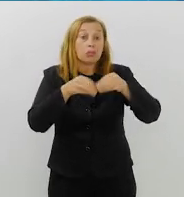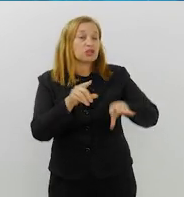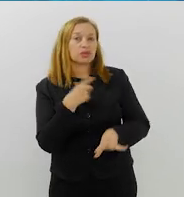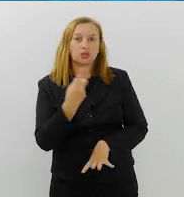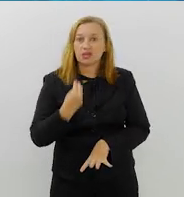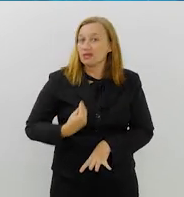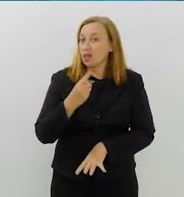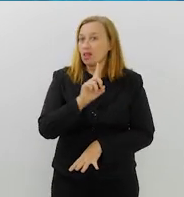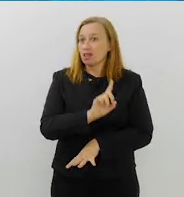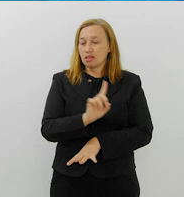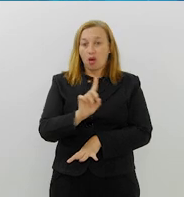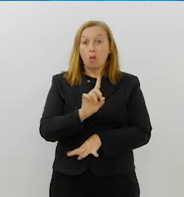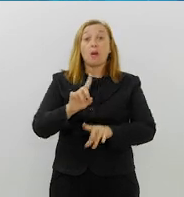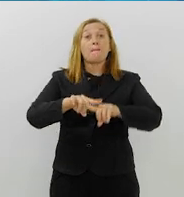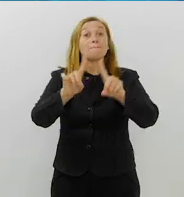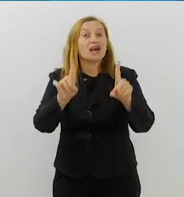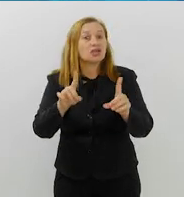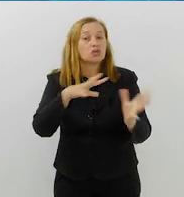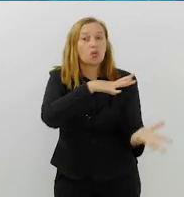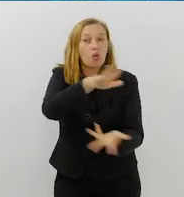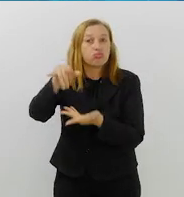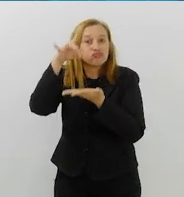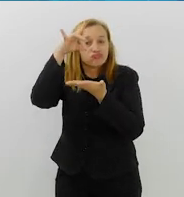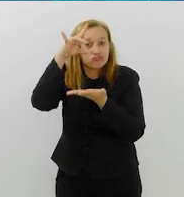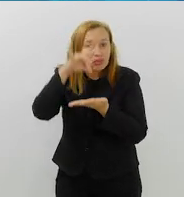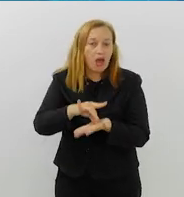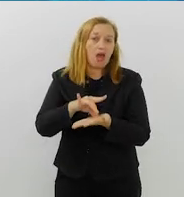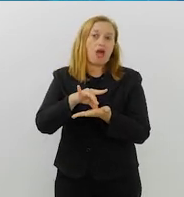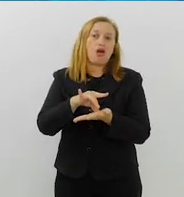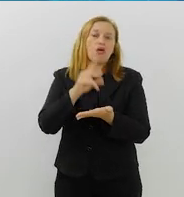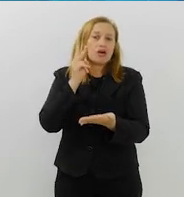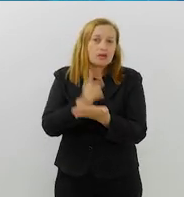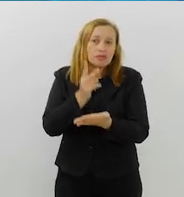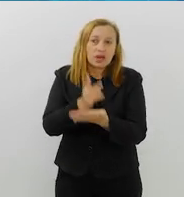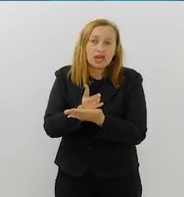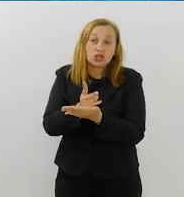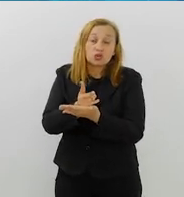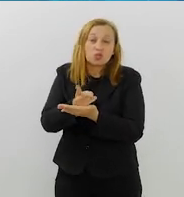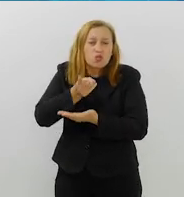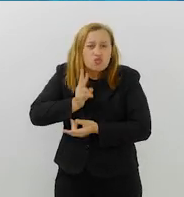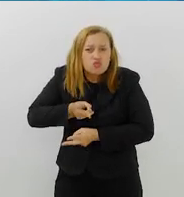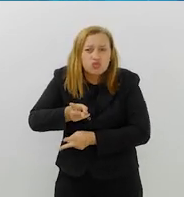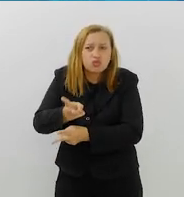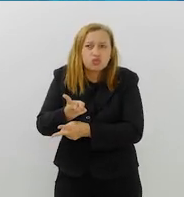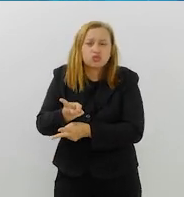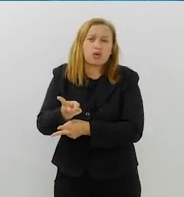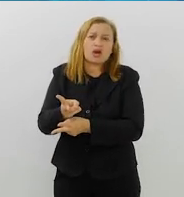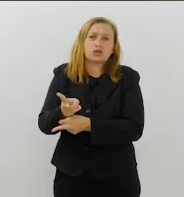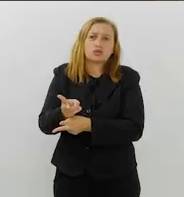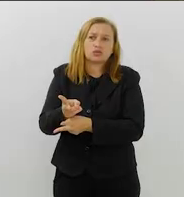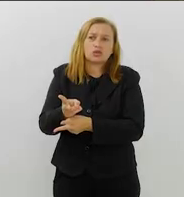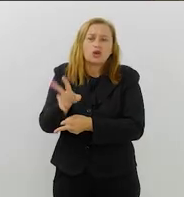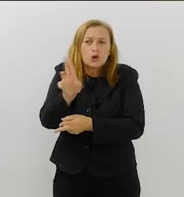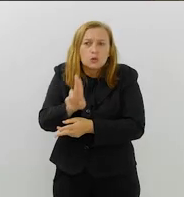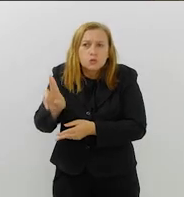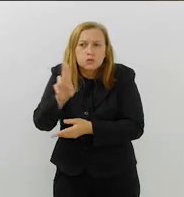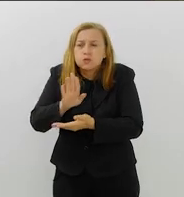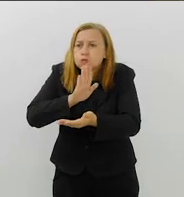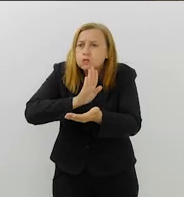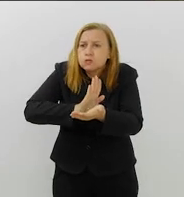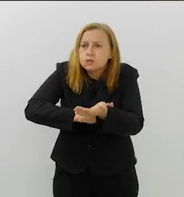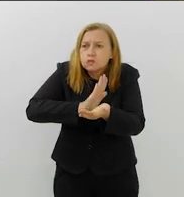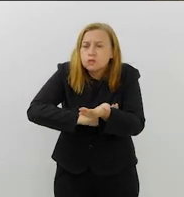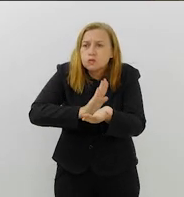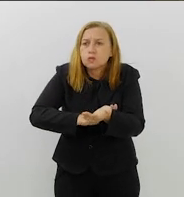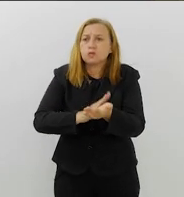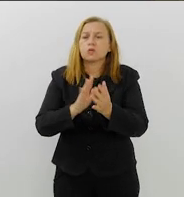grande vilão da nossa vida, né? Mas o mundo real, mesmo está existindo um uso excessivo, né? Nos últimos 10, 15 anos, houve